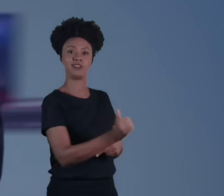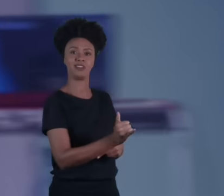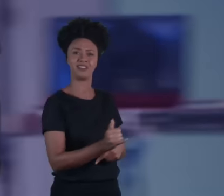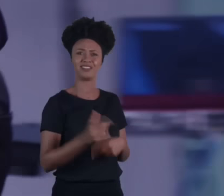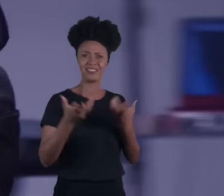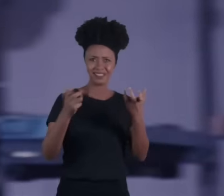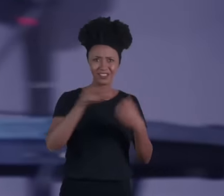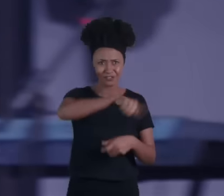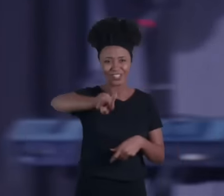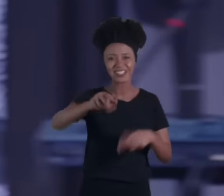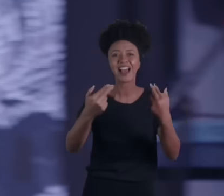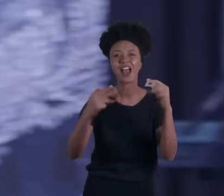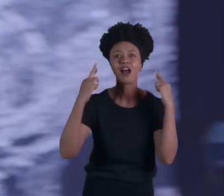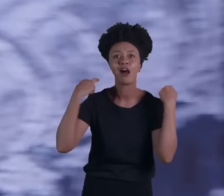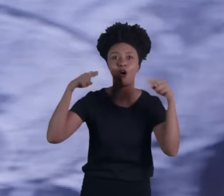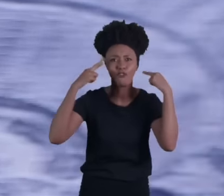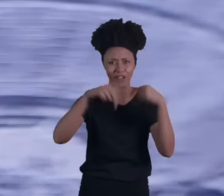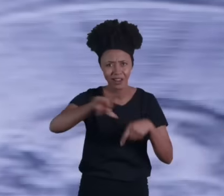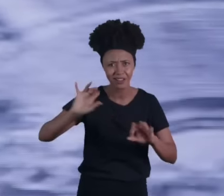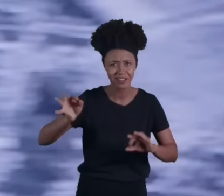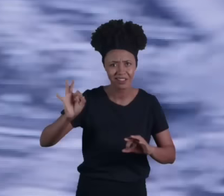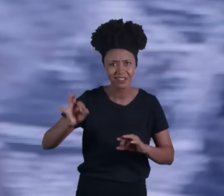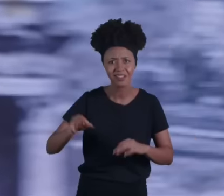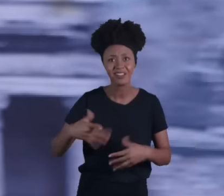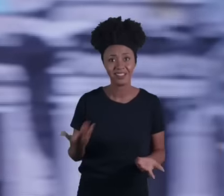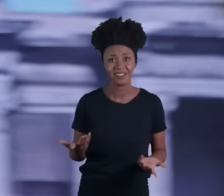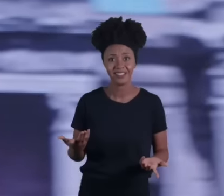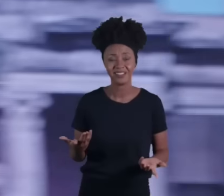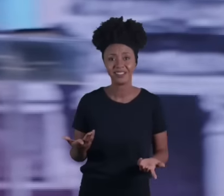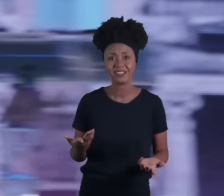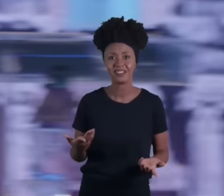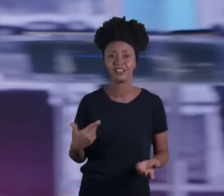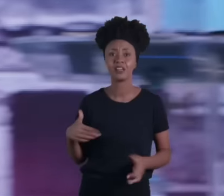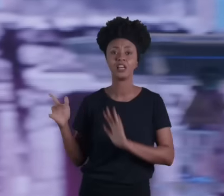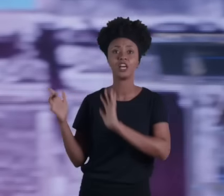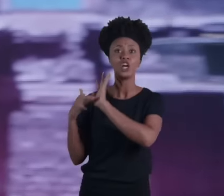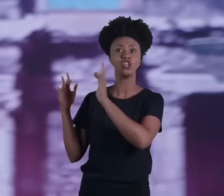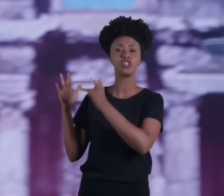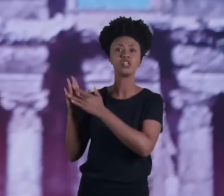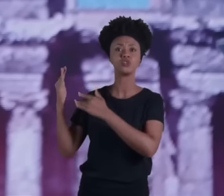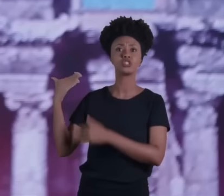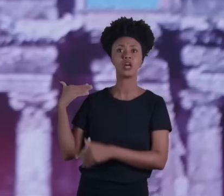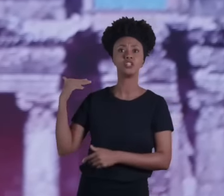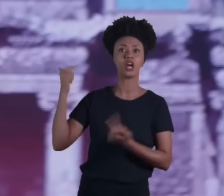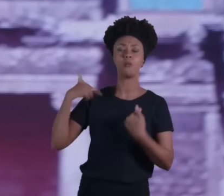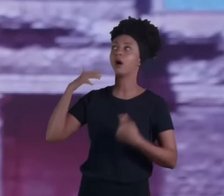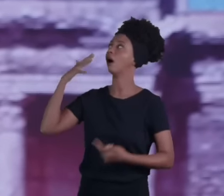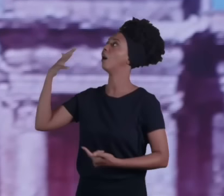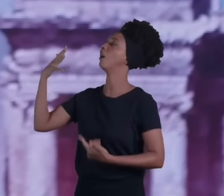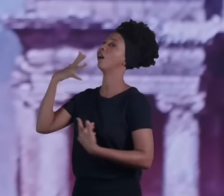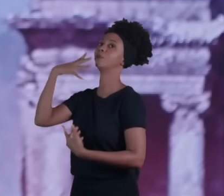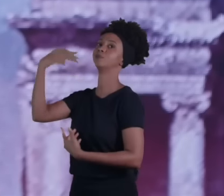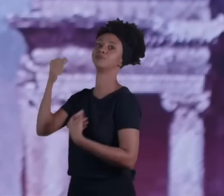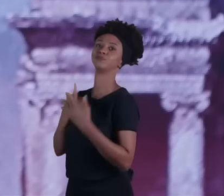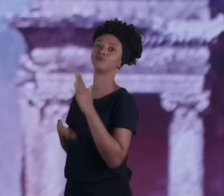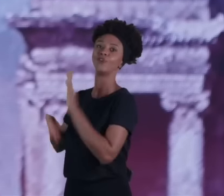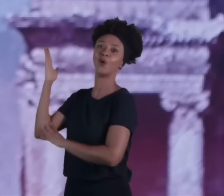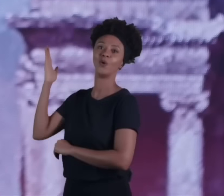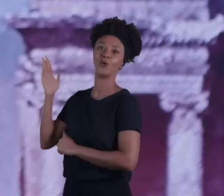eu sou ovelha de Jesus. Diga: eu ouço a voz dele e eu sou dele. Vocês estão entendendo quem é